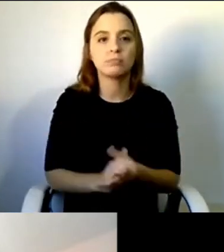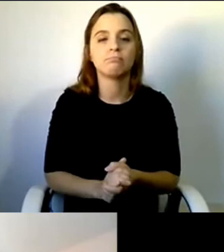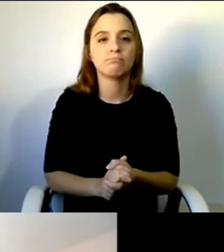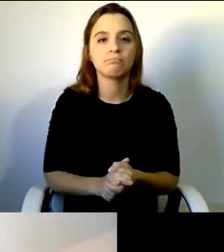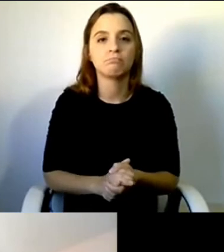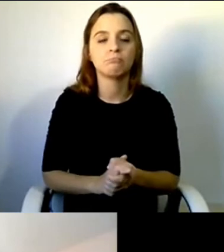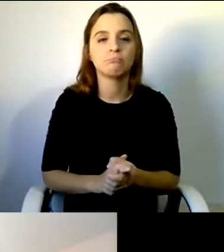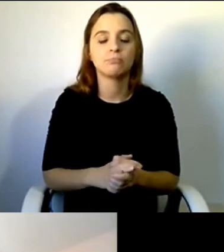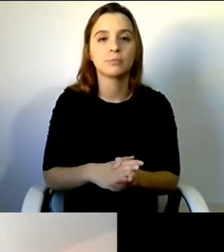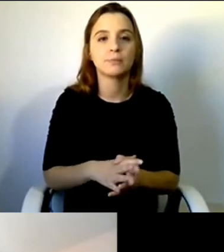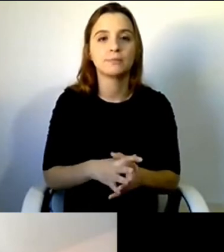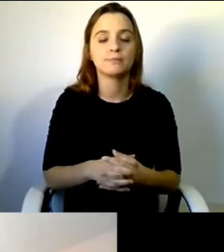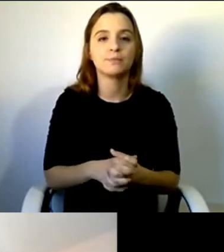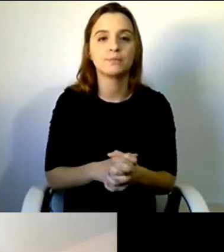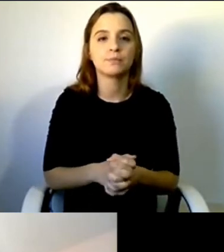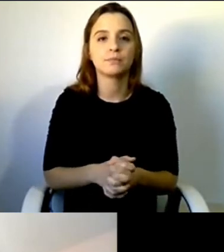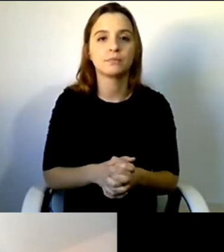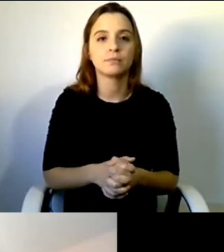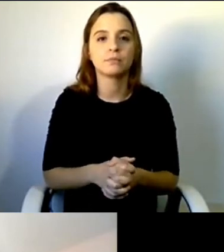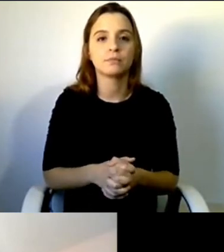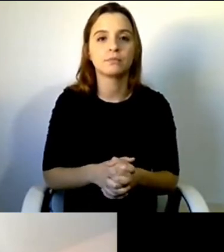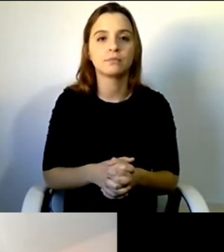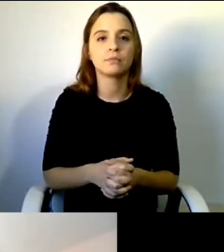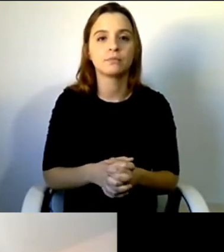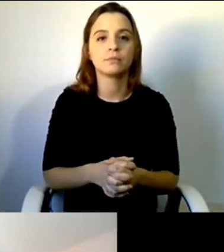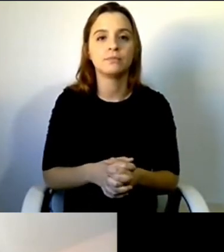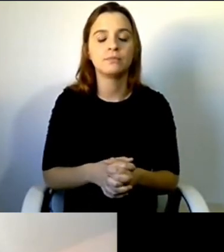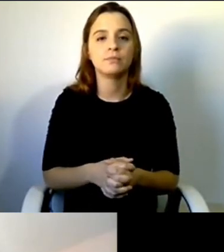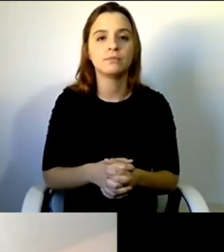E tem a palavra.